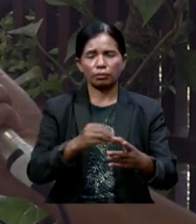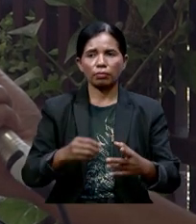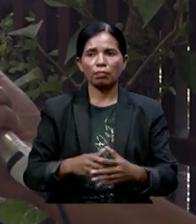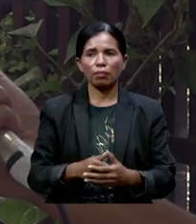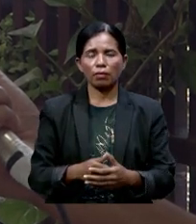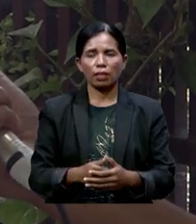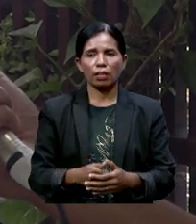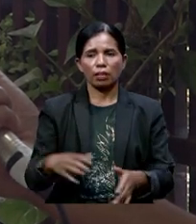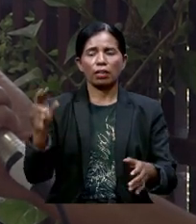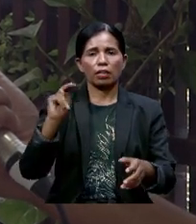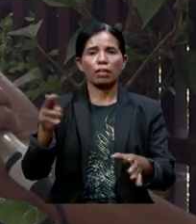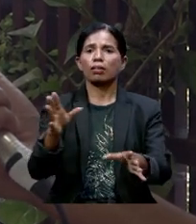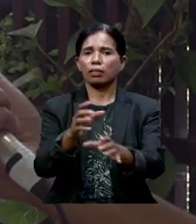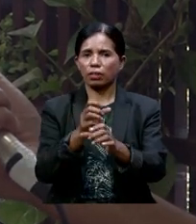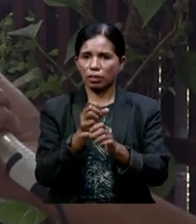niesimo